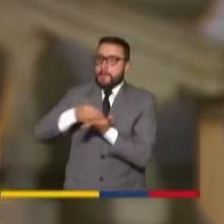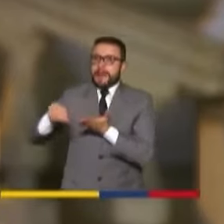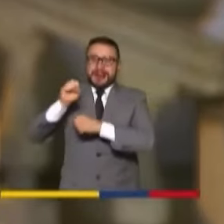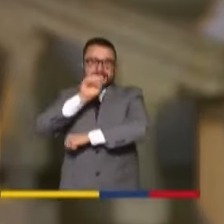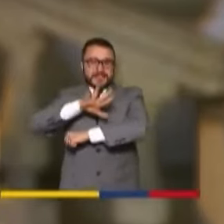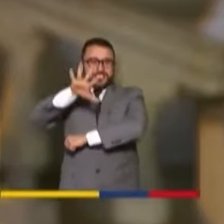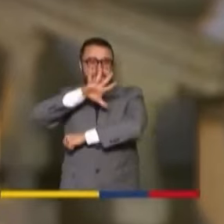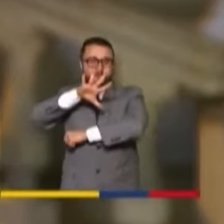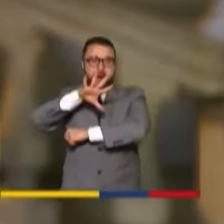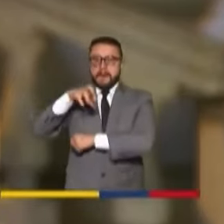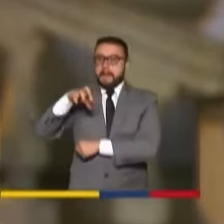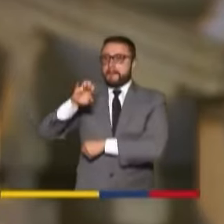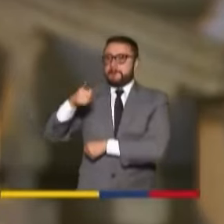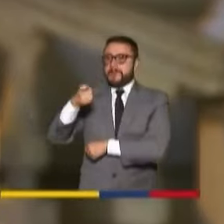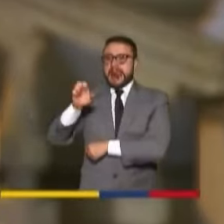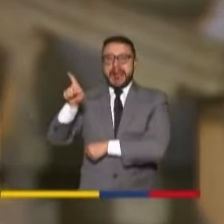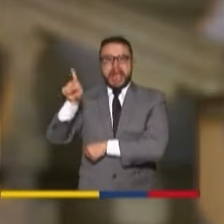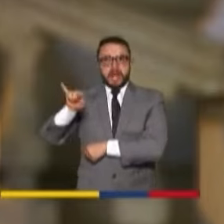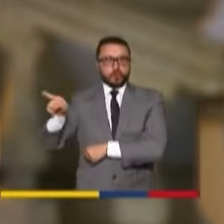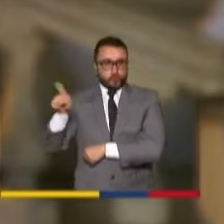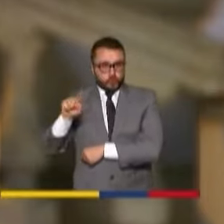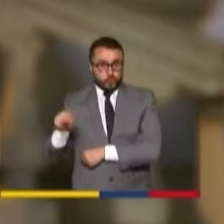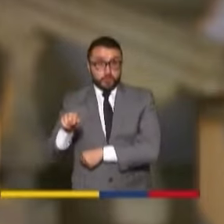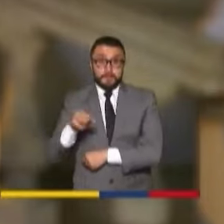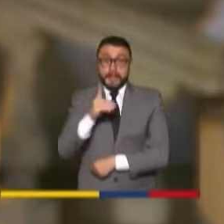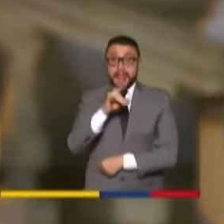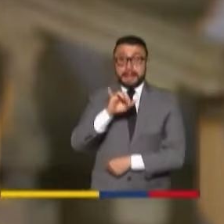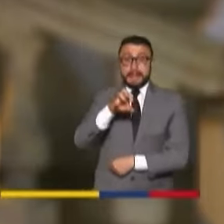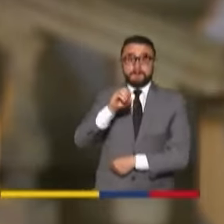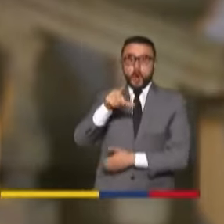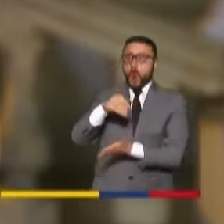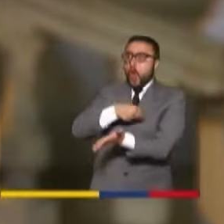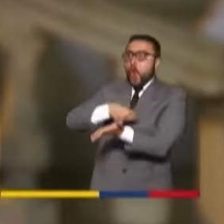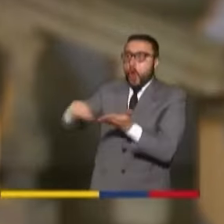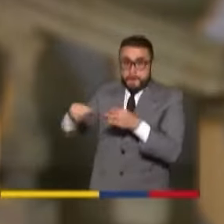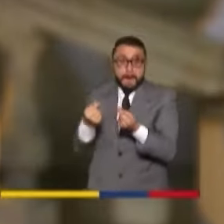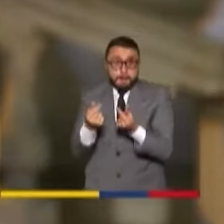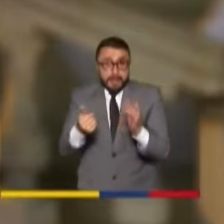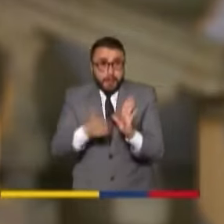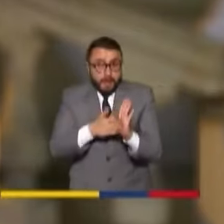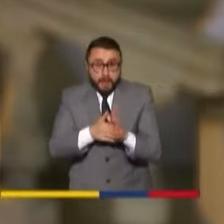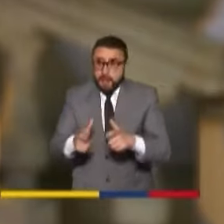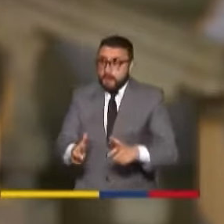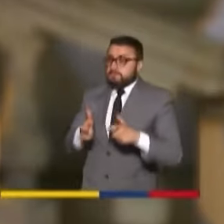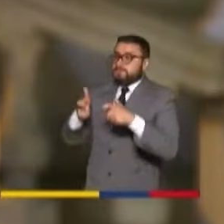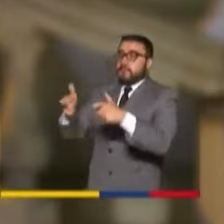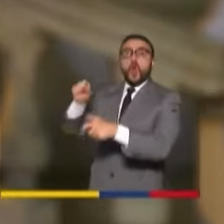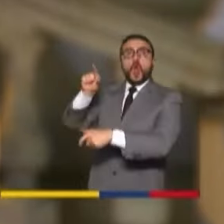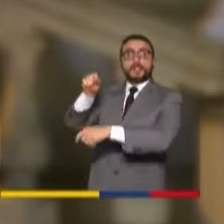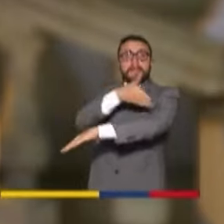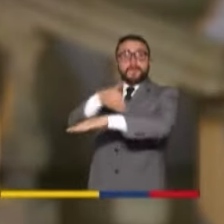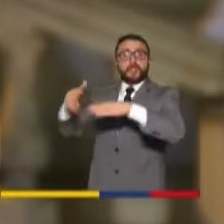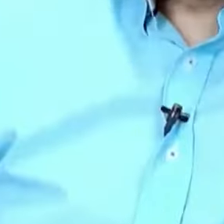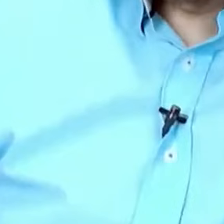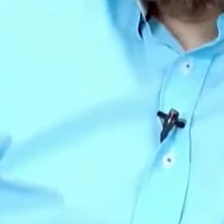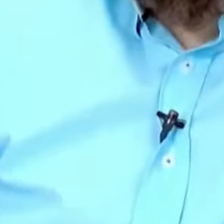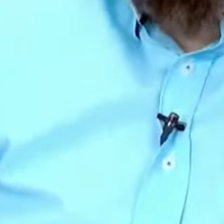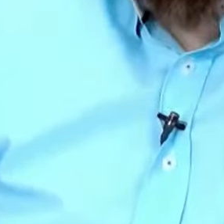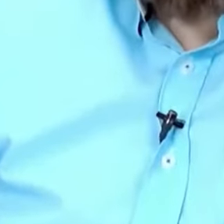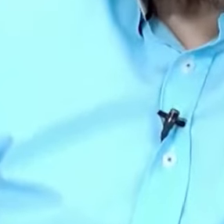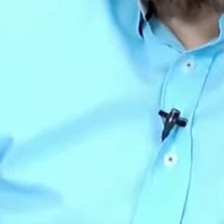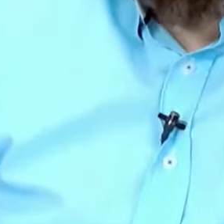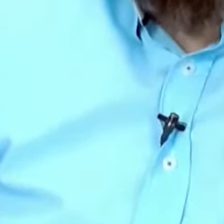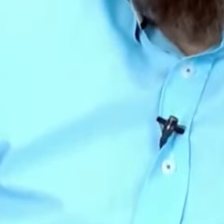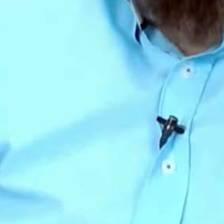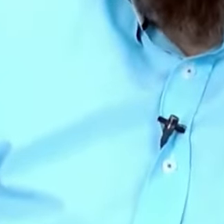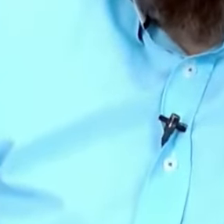vai vir aqui comentar e nós vamos monitorando tudo isso aí, tá bom? É isso sobre a Com Colômbia. certeza. Com certeza,